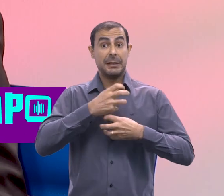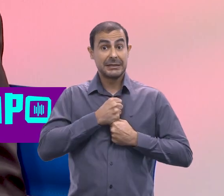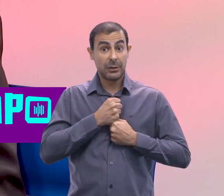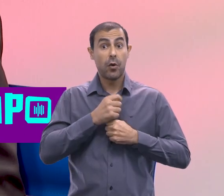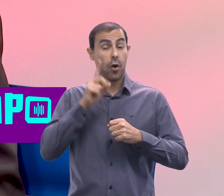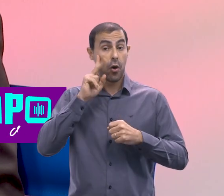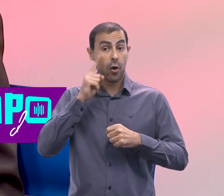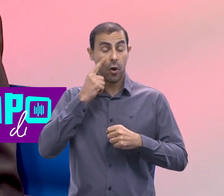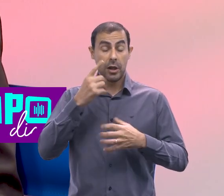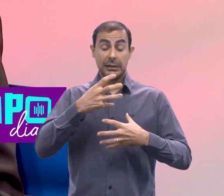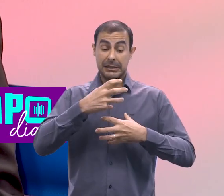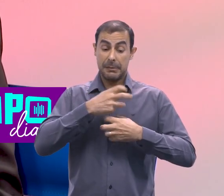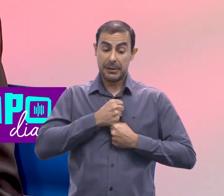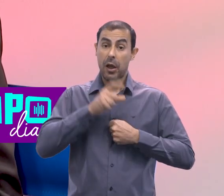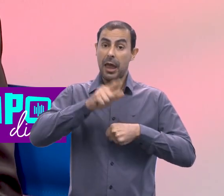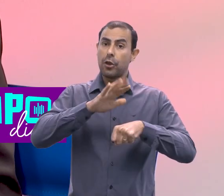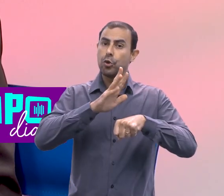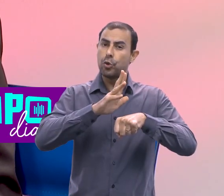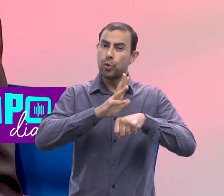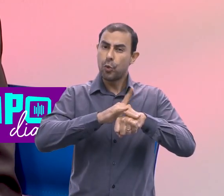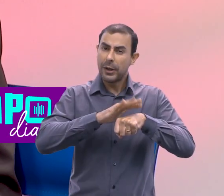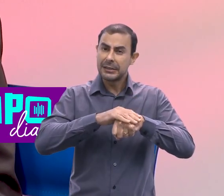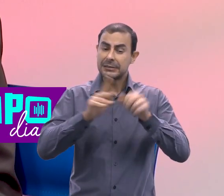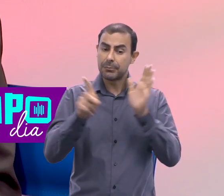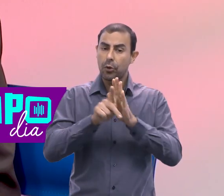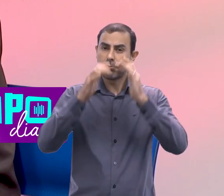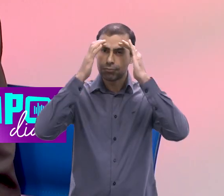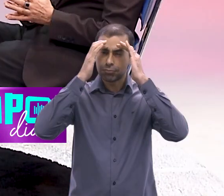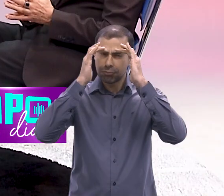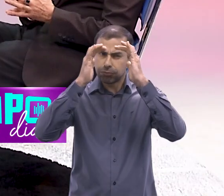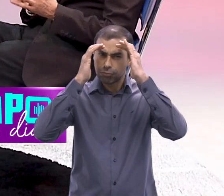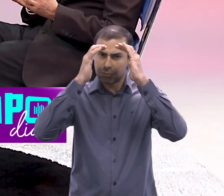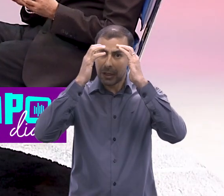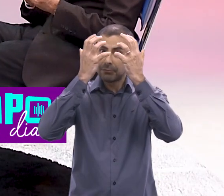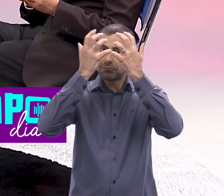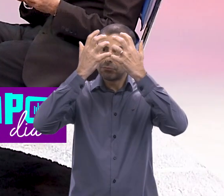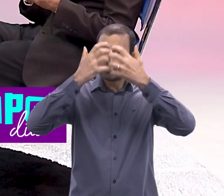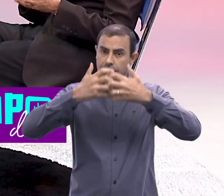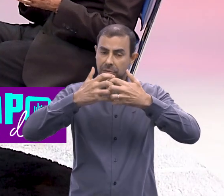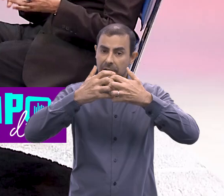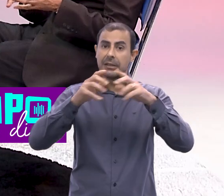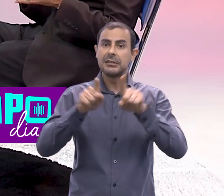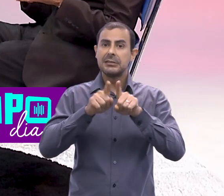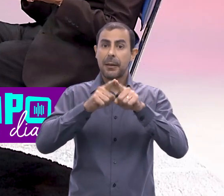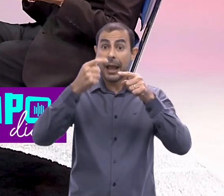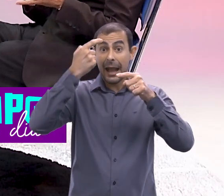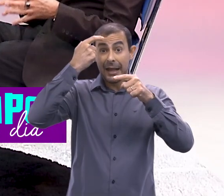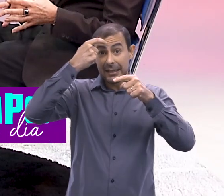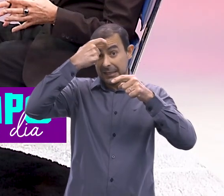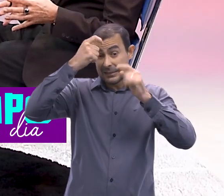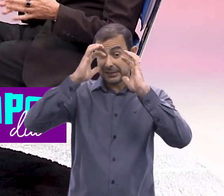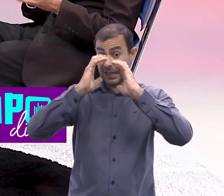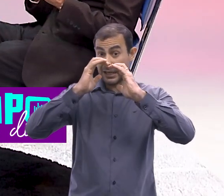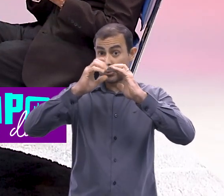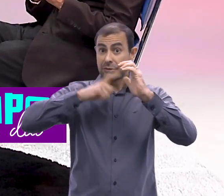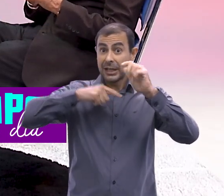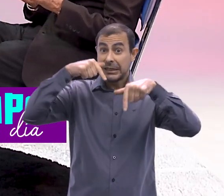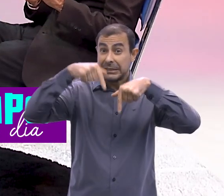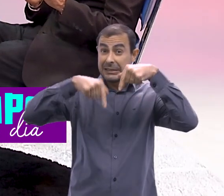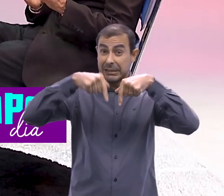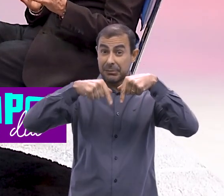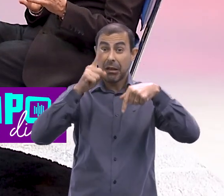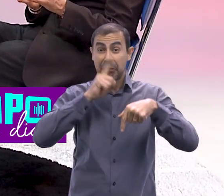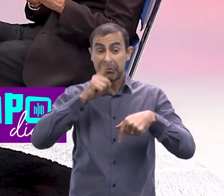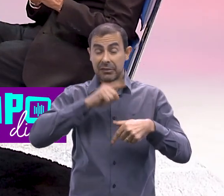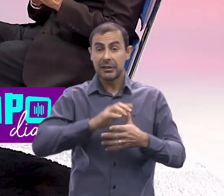depressão, volto a reforçar, a depressão é uma doença neurobiológica, de alterações bioquímicas no cérebro. Ela não